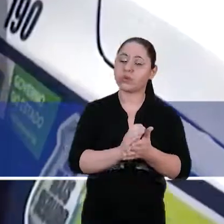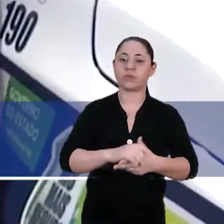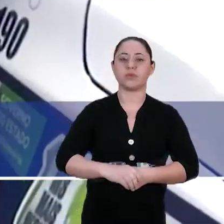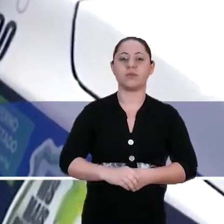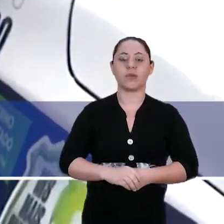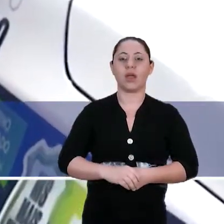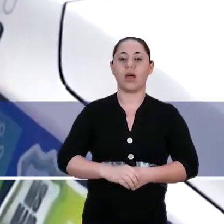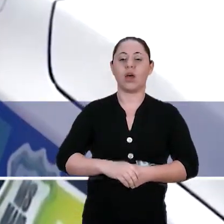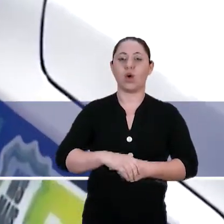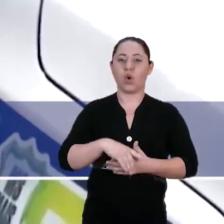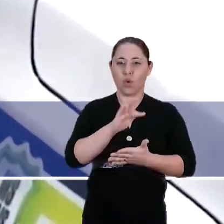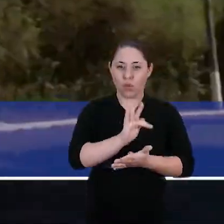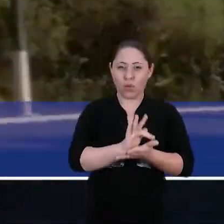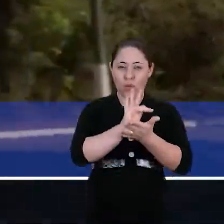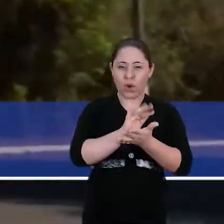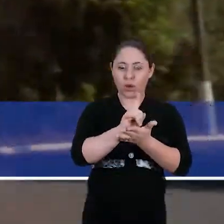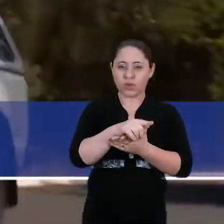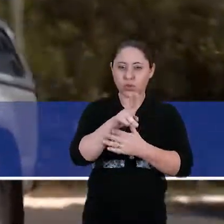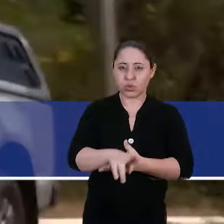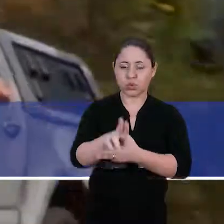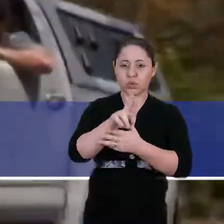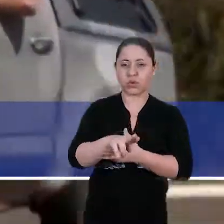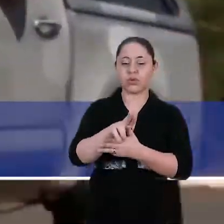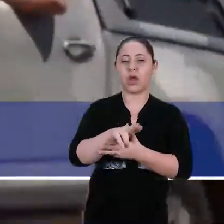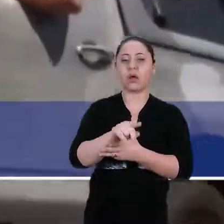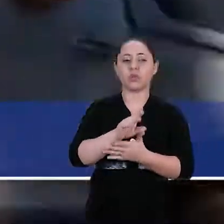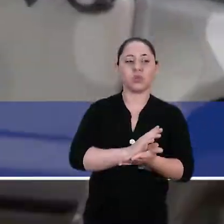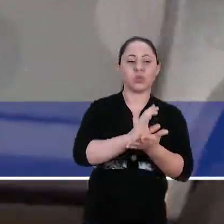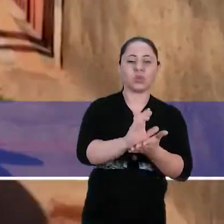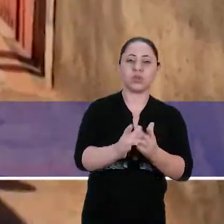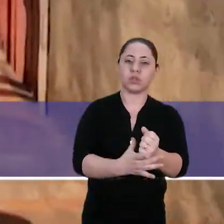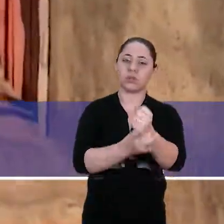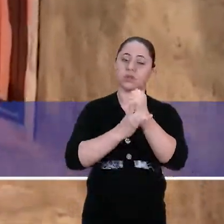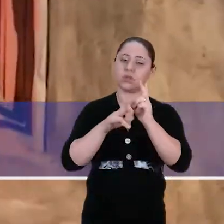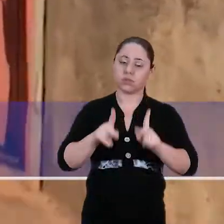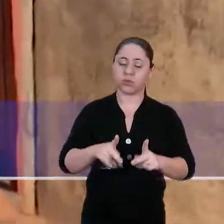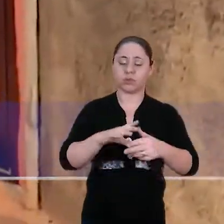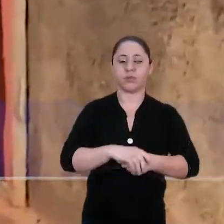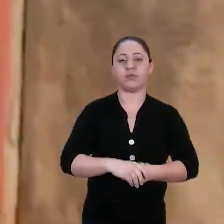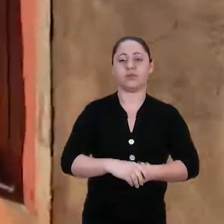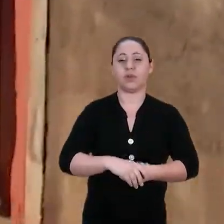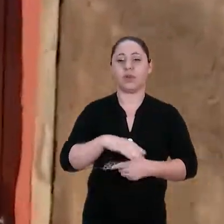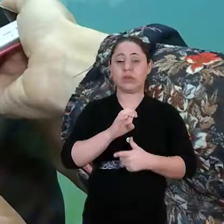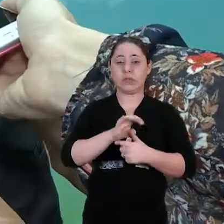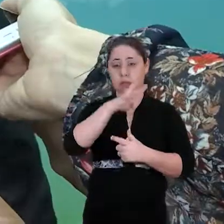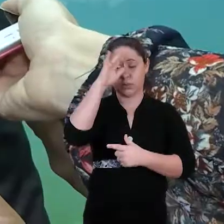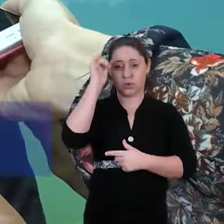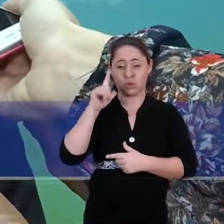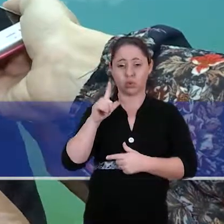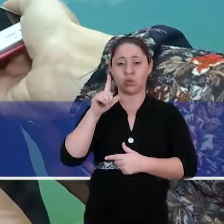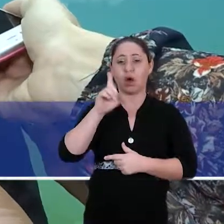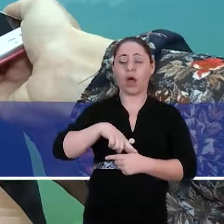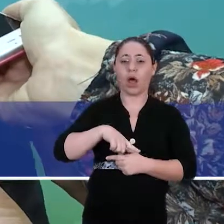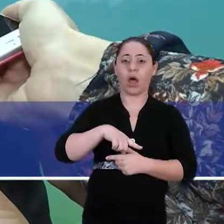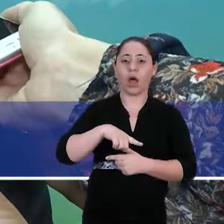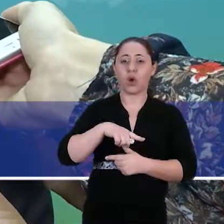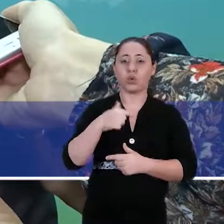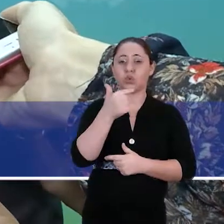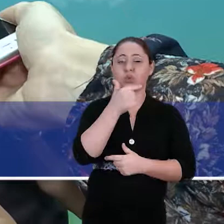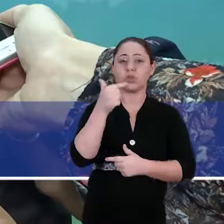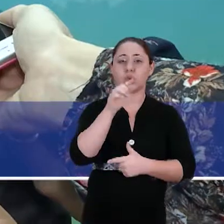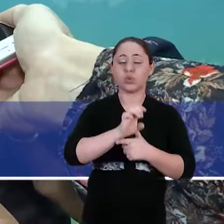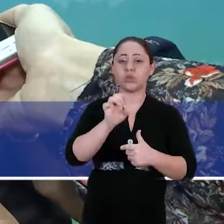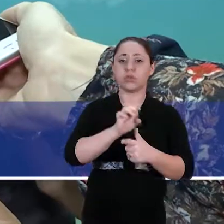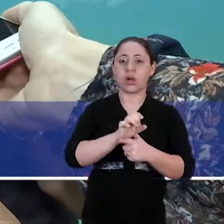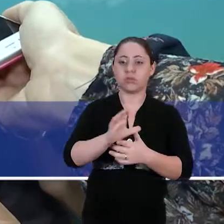recursos. Na prática, o fundo será utilizado para subsidiar investimentos no setor de segurança pública. Mato Grosso do Sul é o segundo estado da